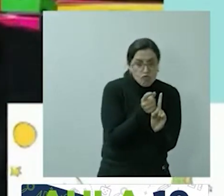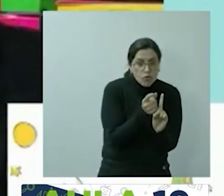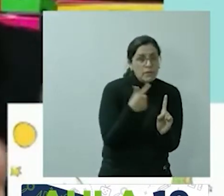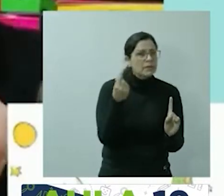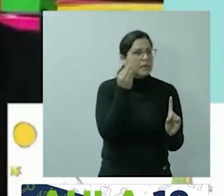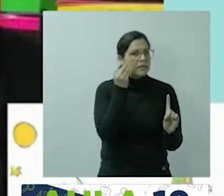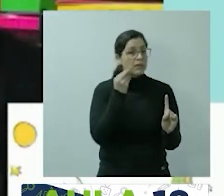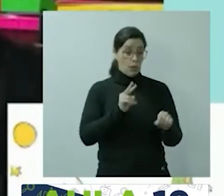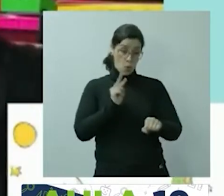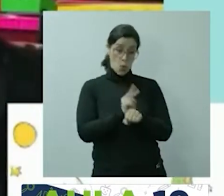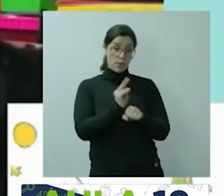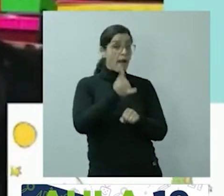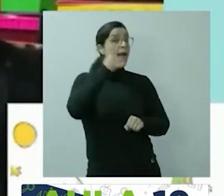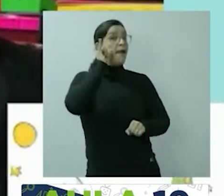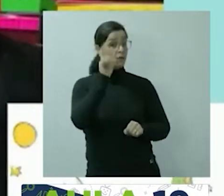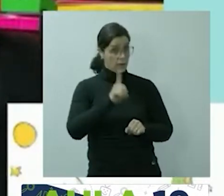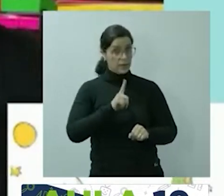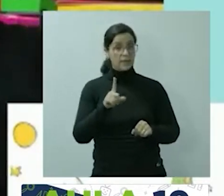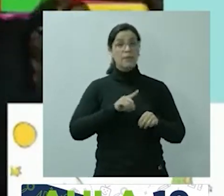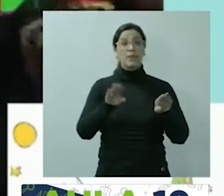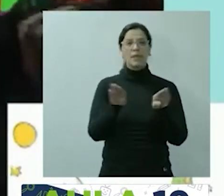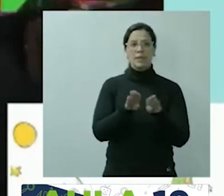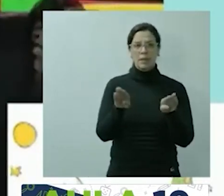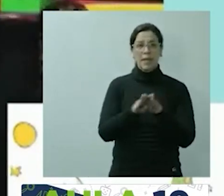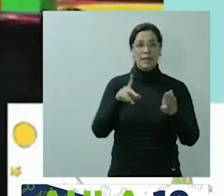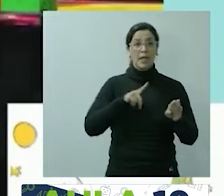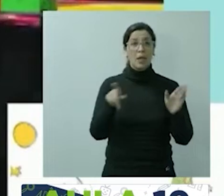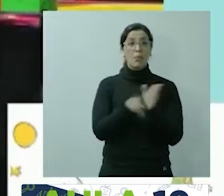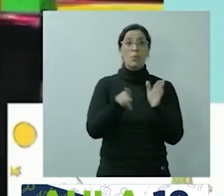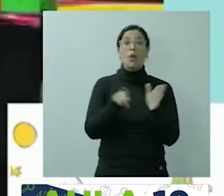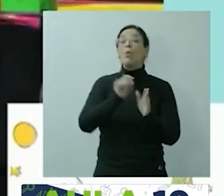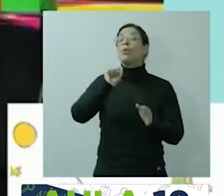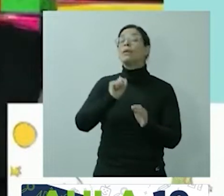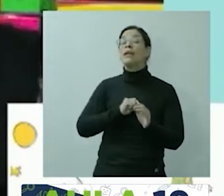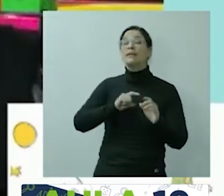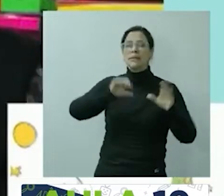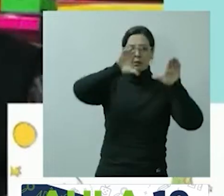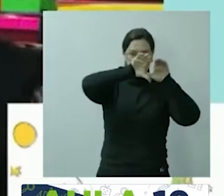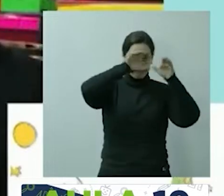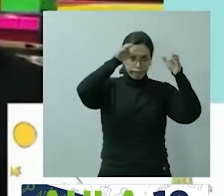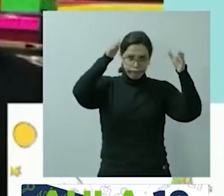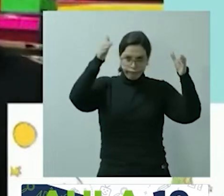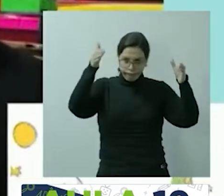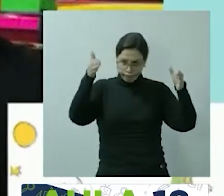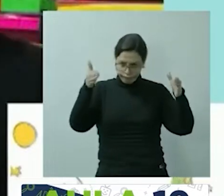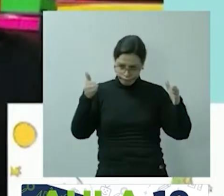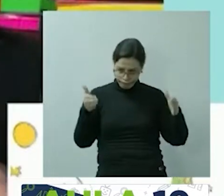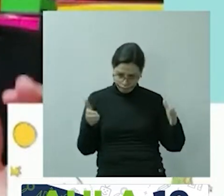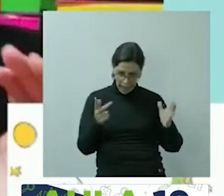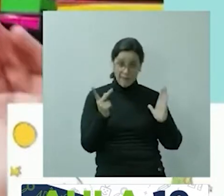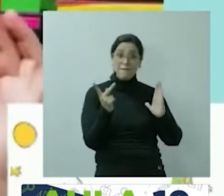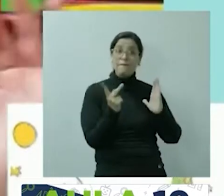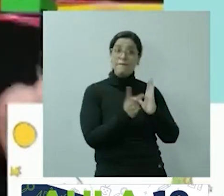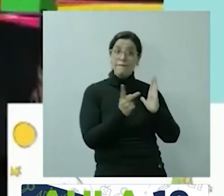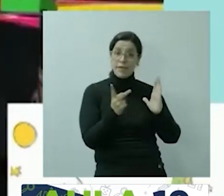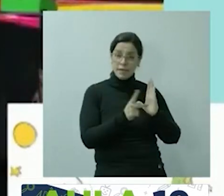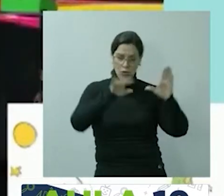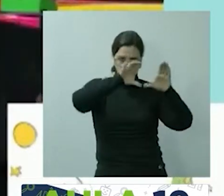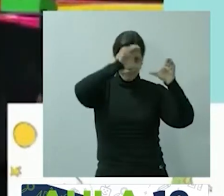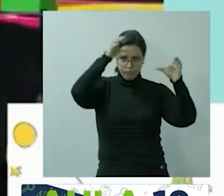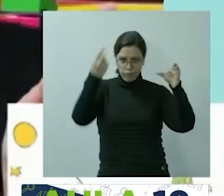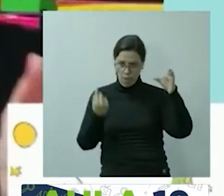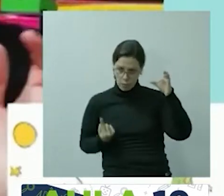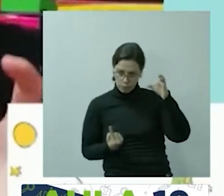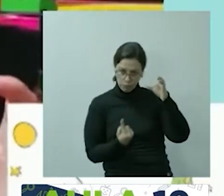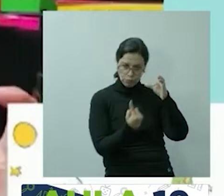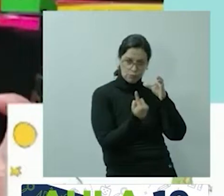beleza. E deu a ideia de protegê-la dentro de uma redoma de vidro. Assim, todos os